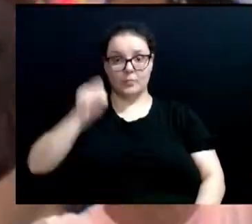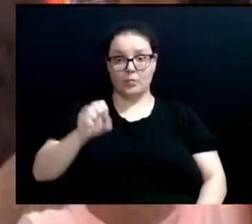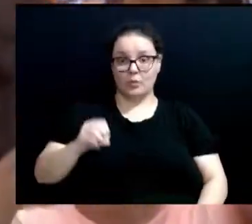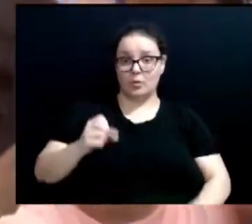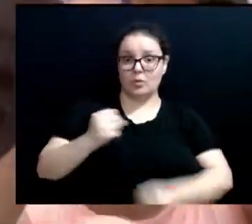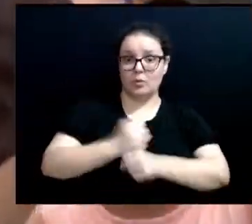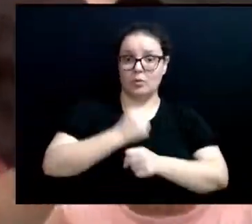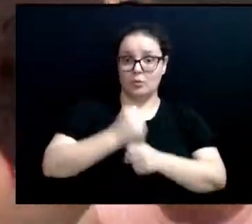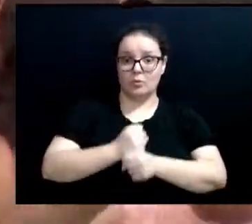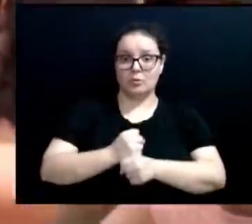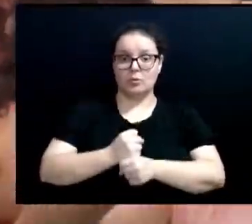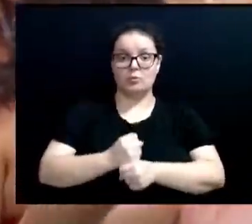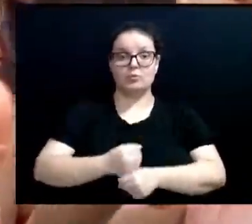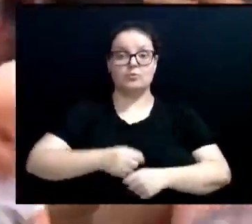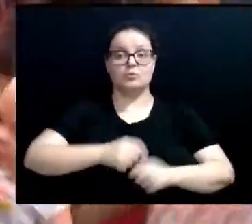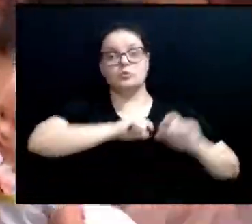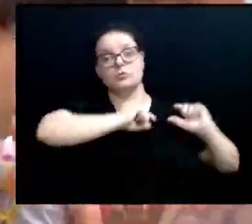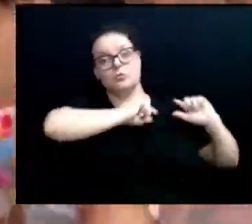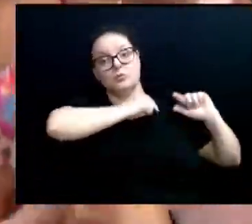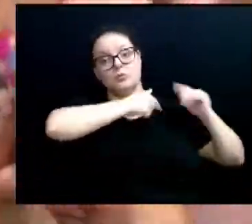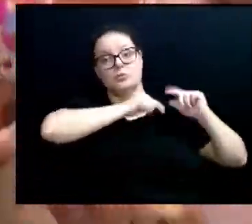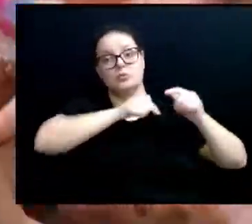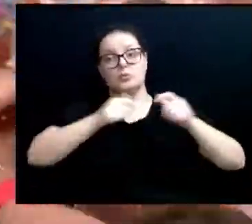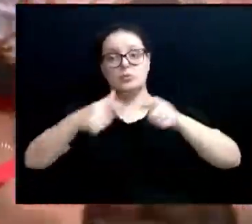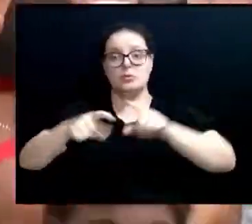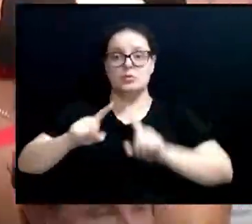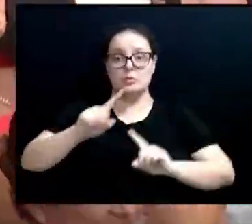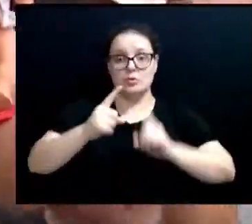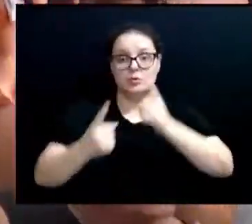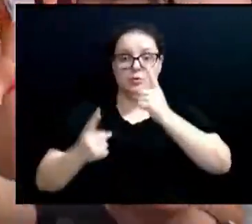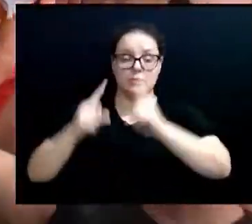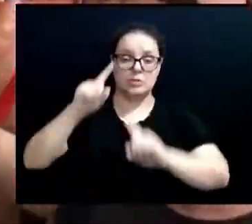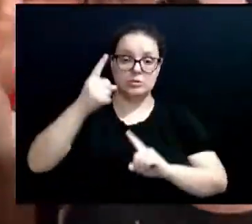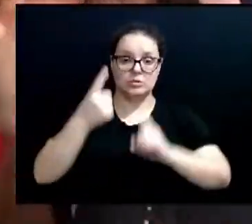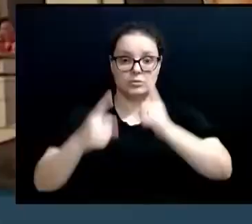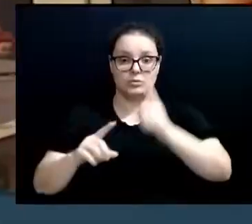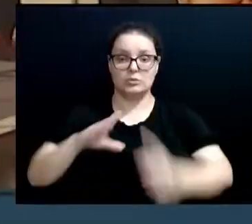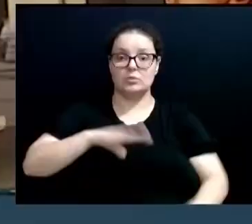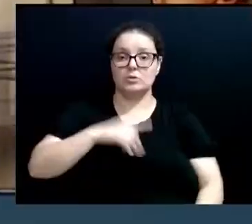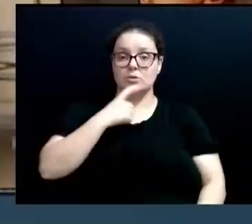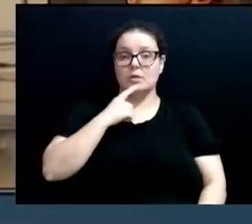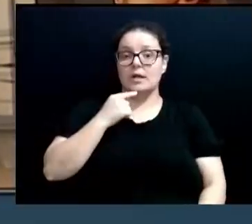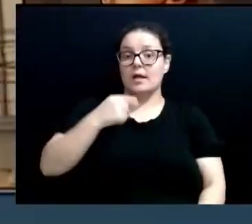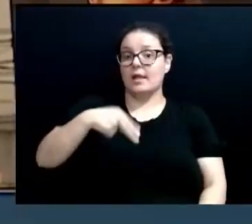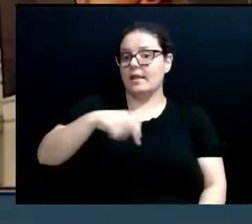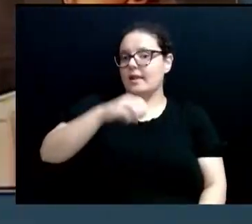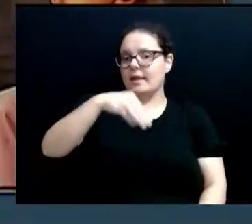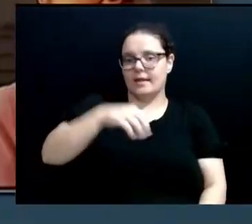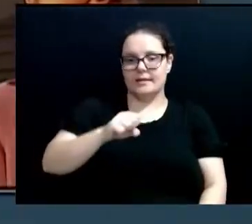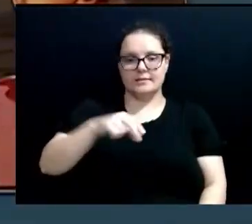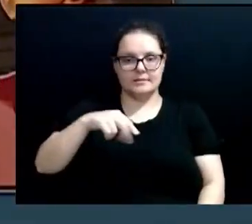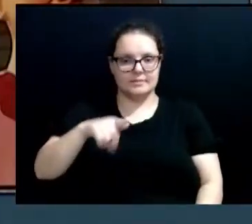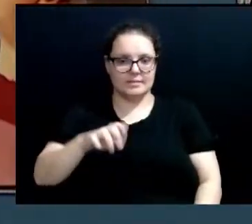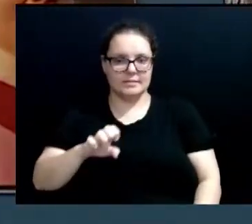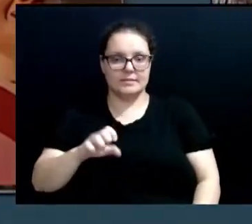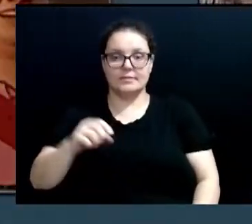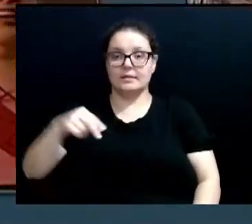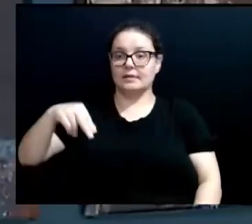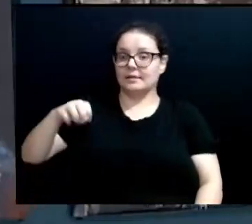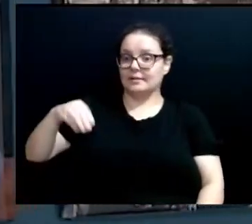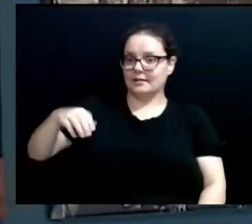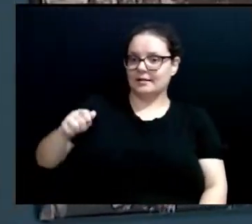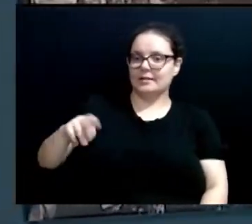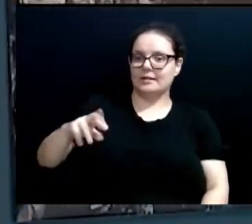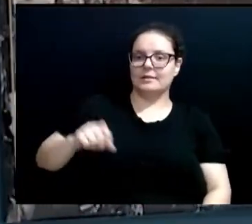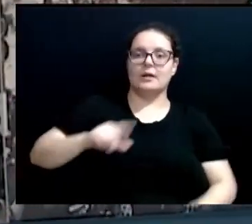mais tradicionais blocos carnavalescos de Campinas, o Nem Sangue Nem Areia, contada em uma exposição de fotos no hall